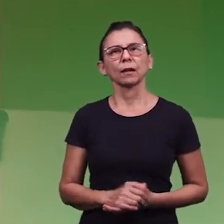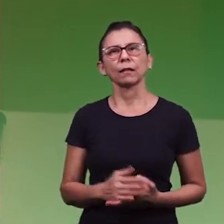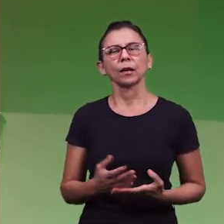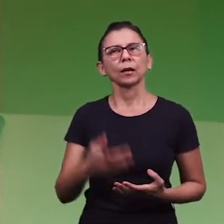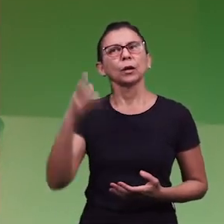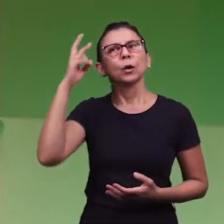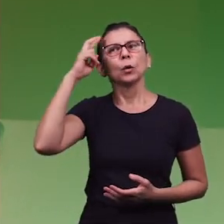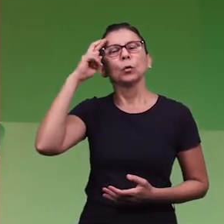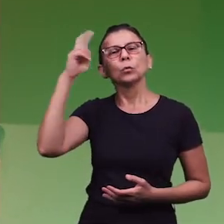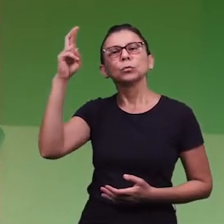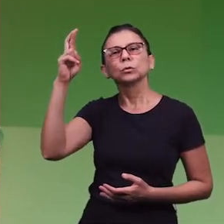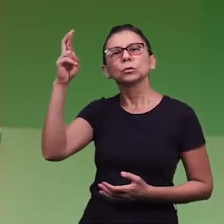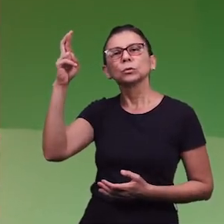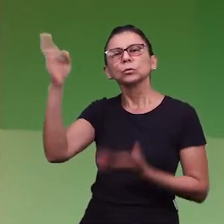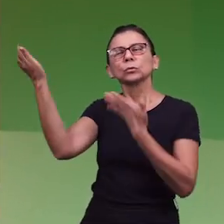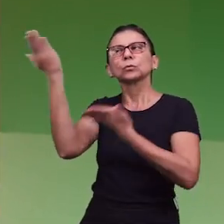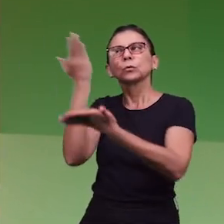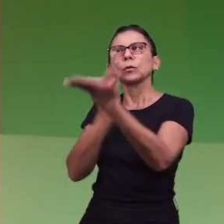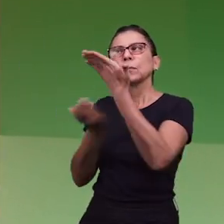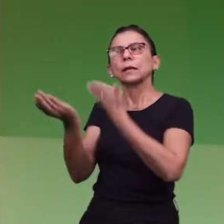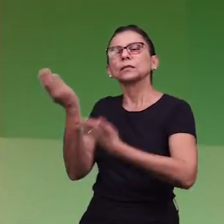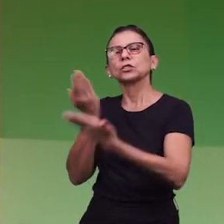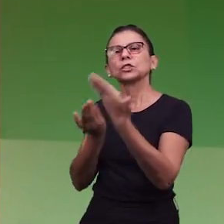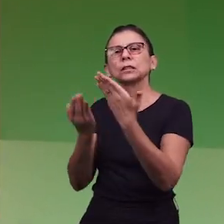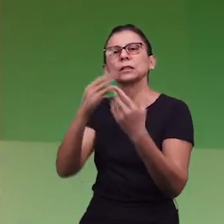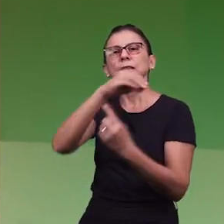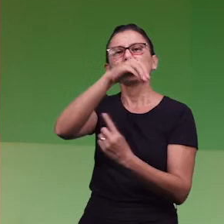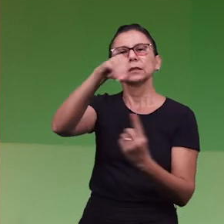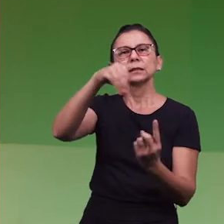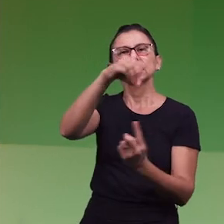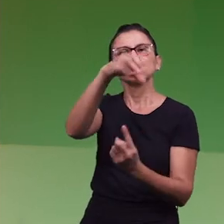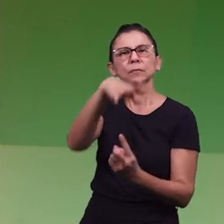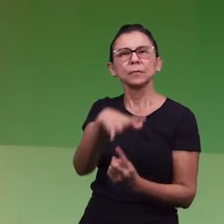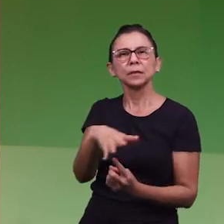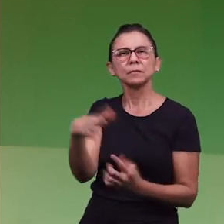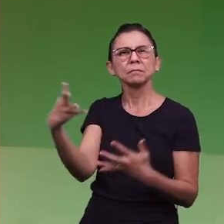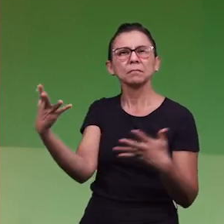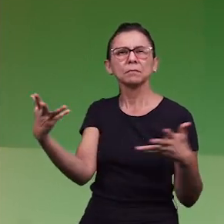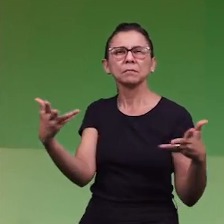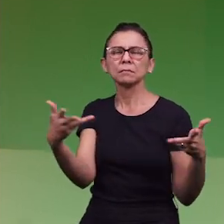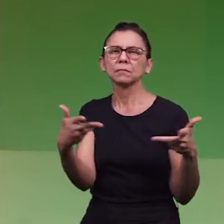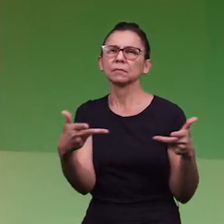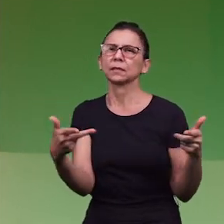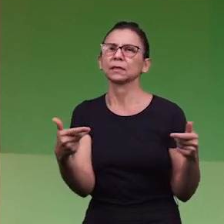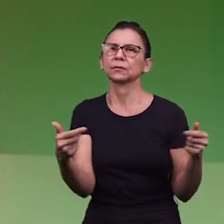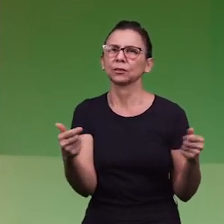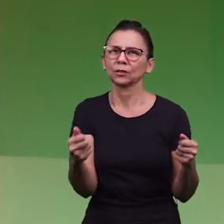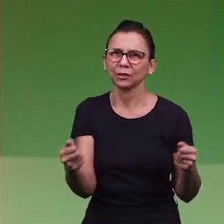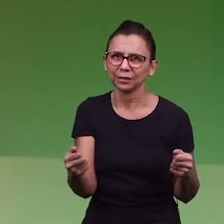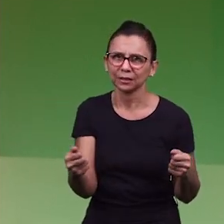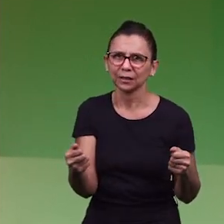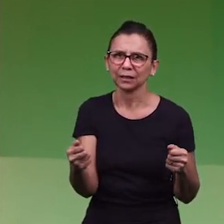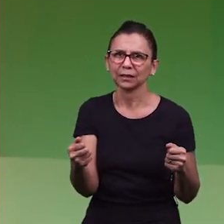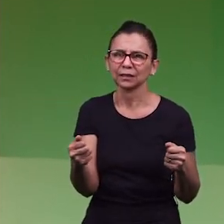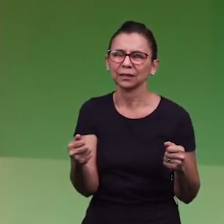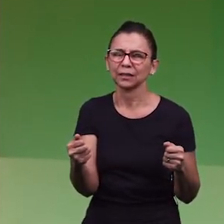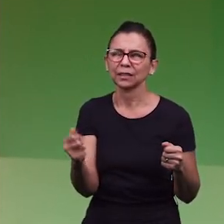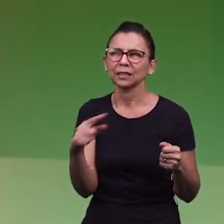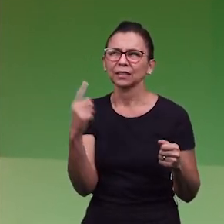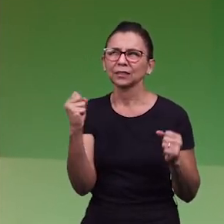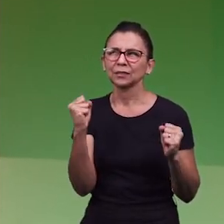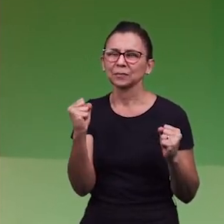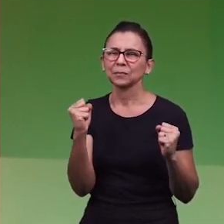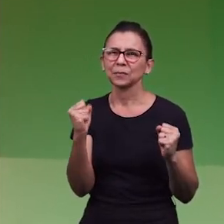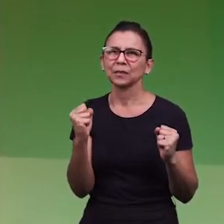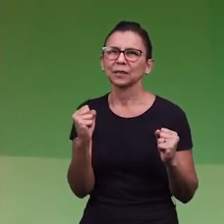na nossa vida, colocando ali essas riquezas. Porque, por exemplo, nós podemos contar com a